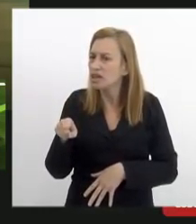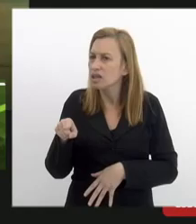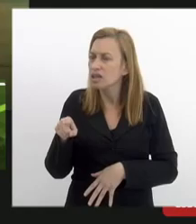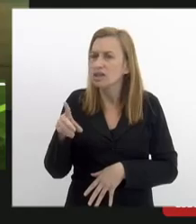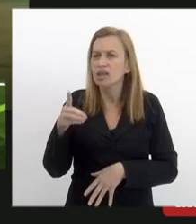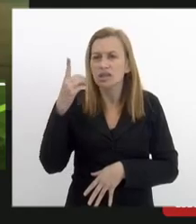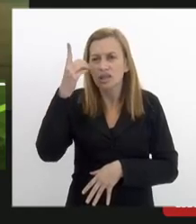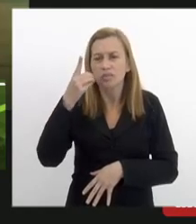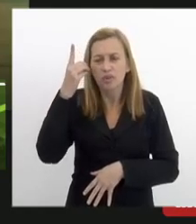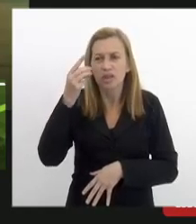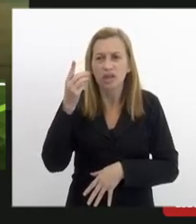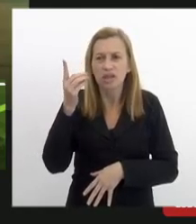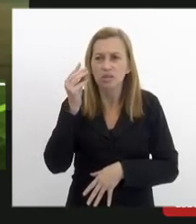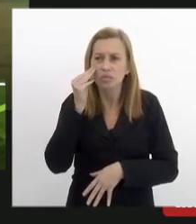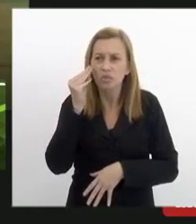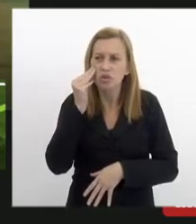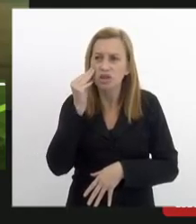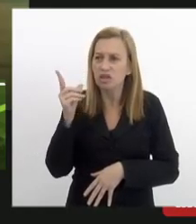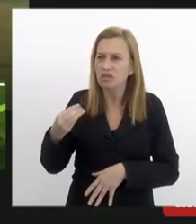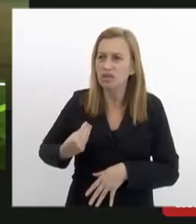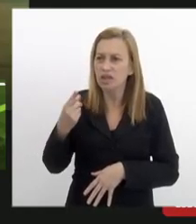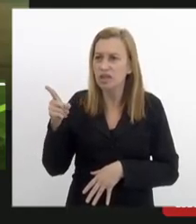Deputada Mônica está presente?